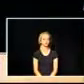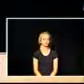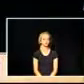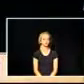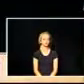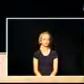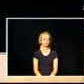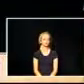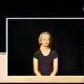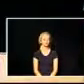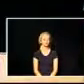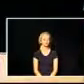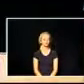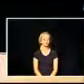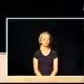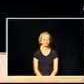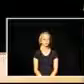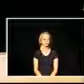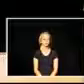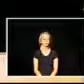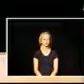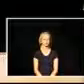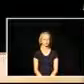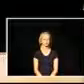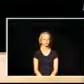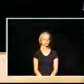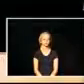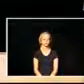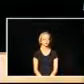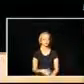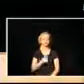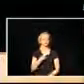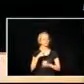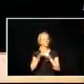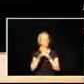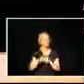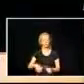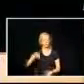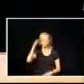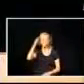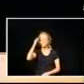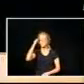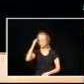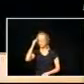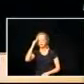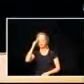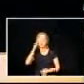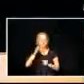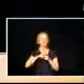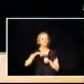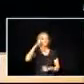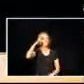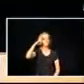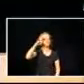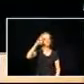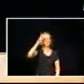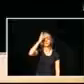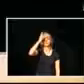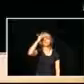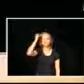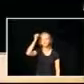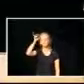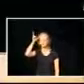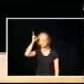que, de repente, não é isso? Então, senhor prefeito, eu peço encarecidamente à Secretaria de Finanças